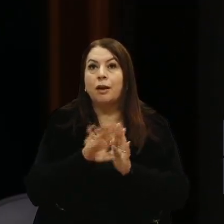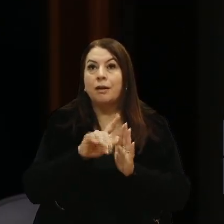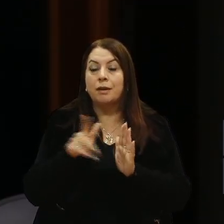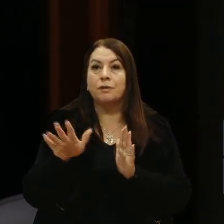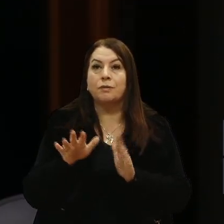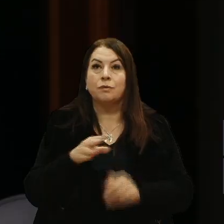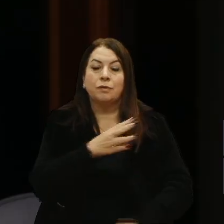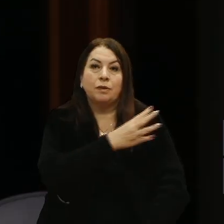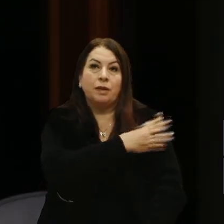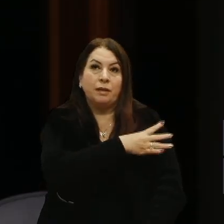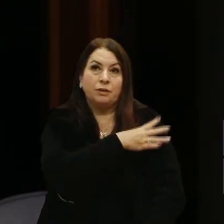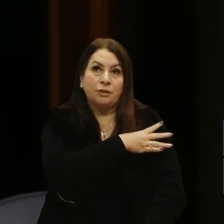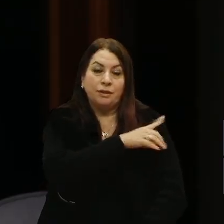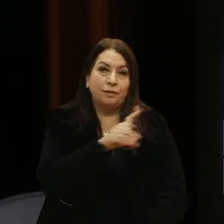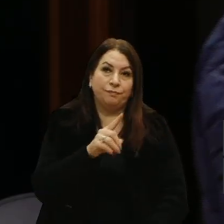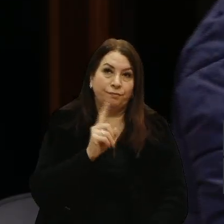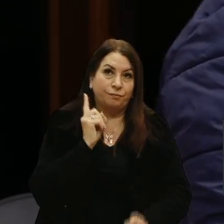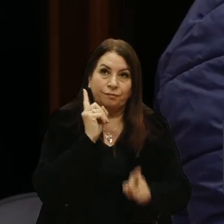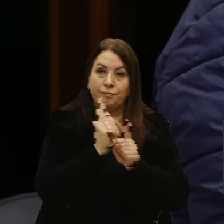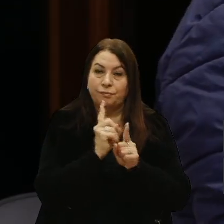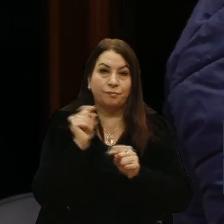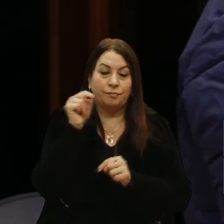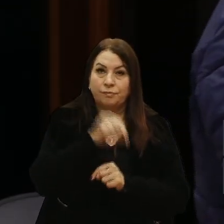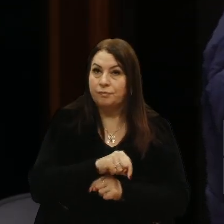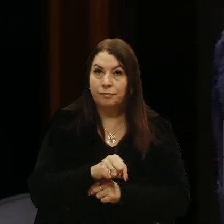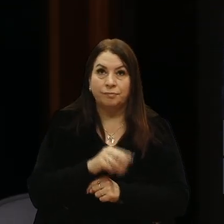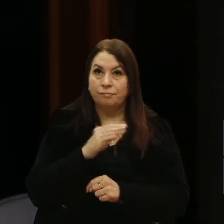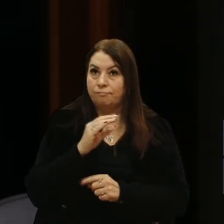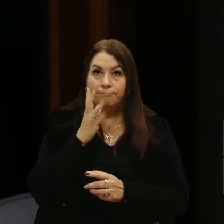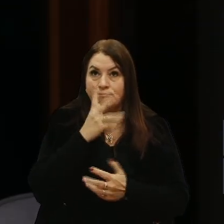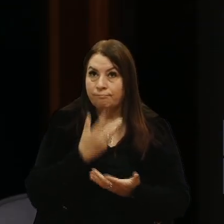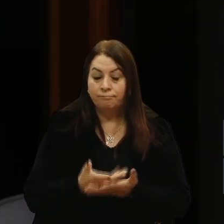no quarto ano e o diagnóstico não veio.